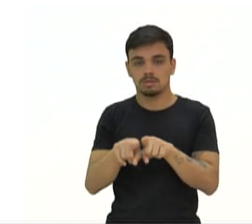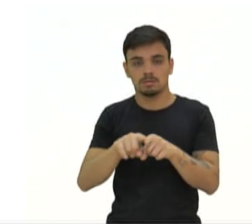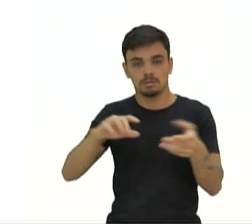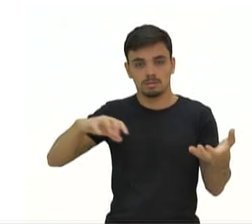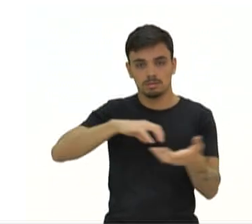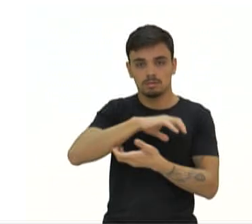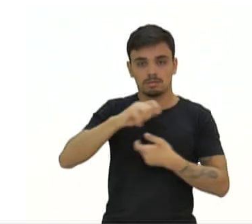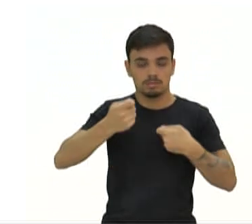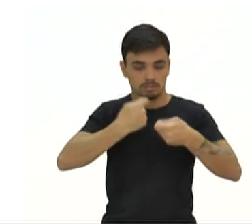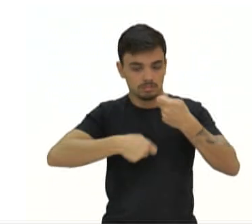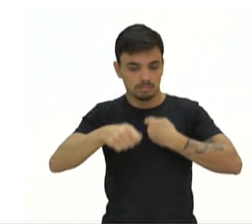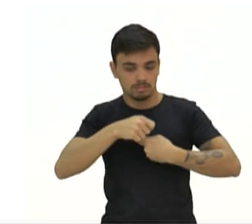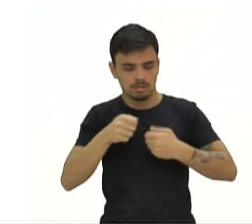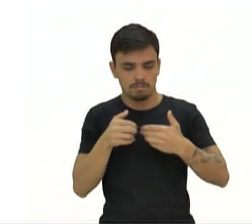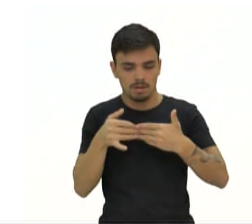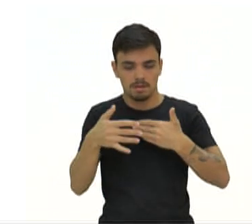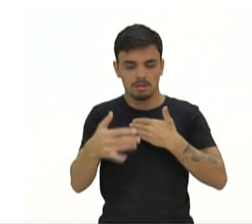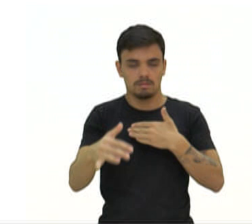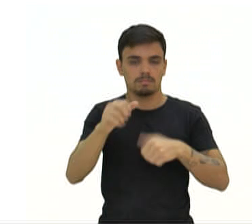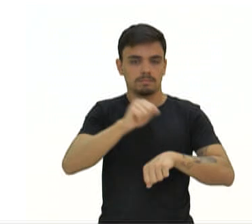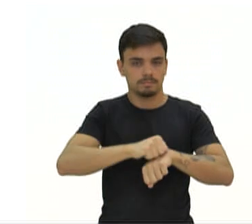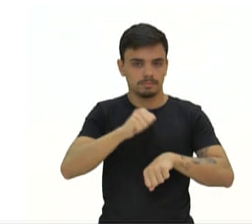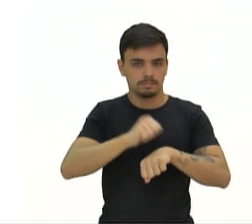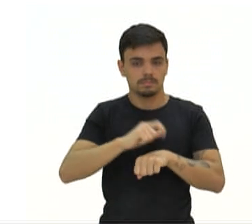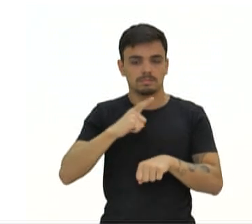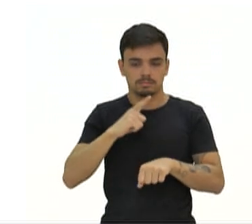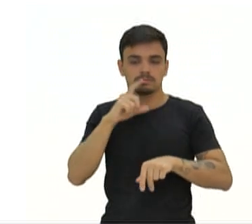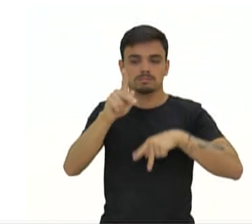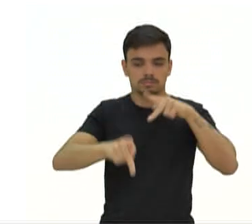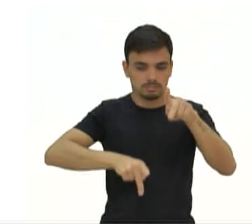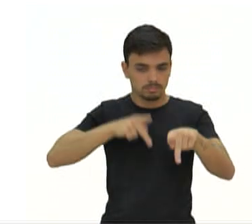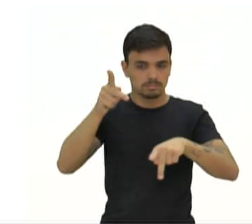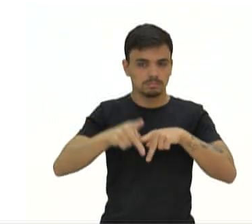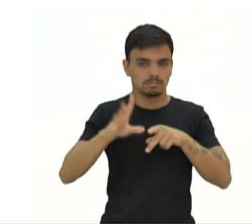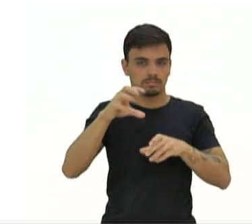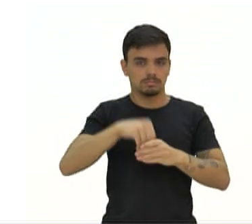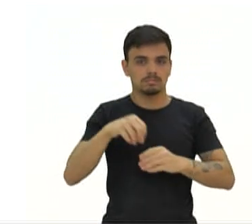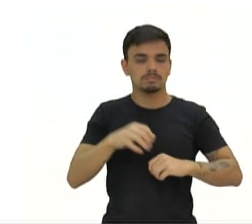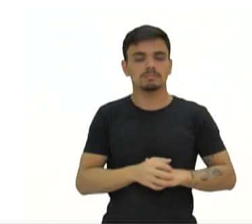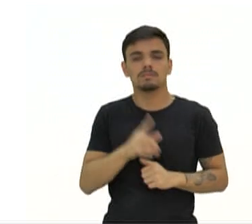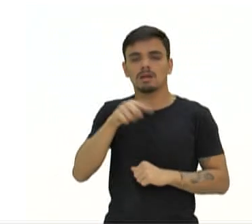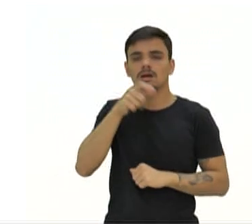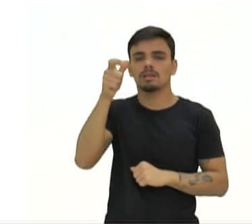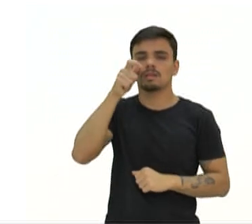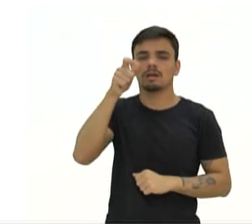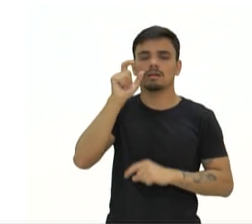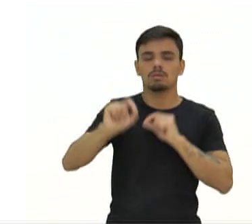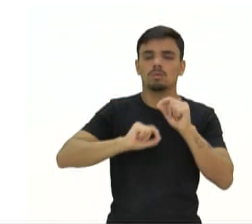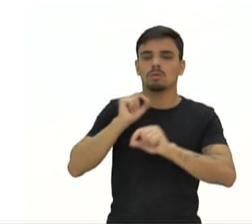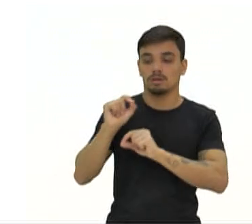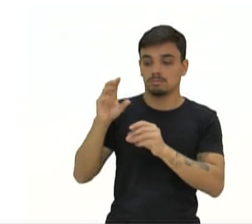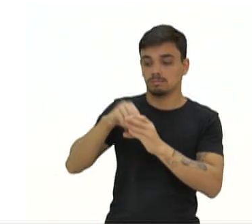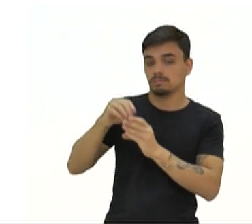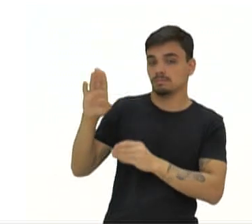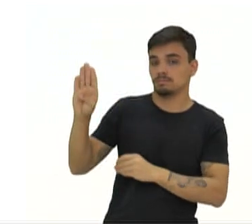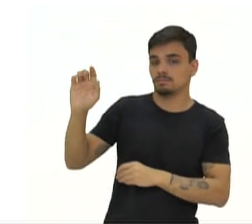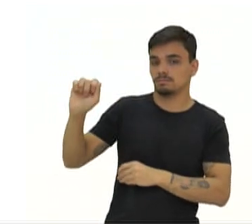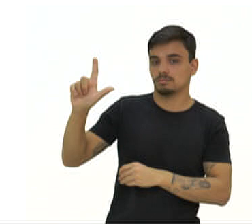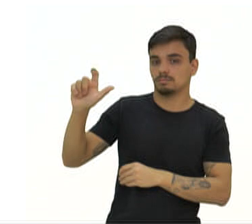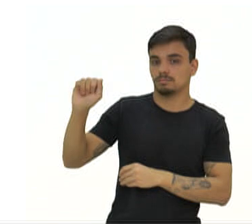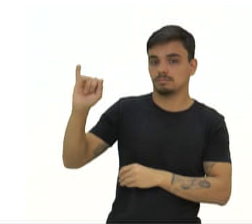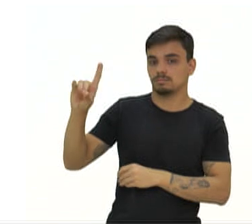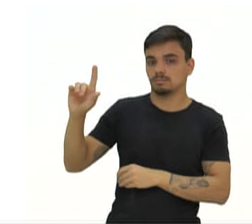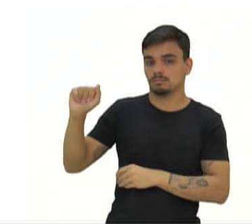e a decorrente pobreza em que a população se encontrava. É interessante na balaiada a quantidade